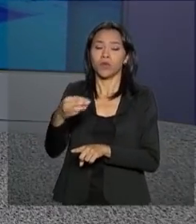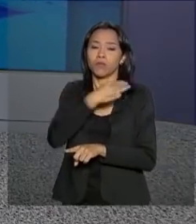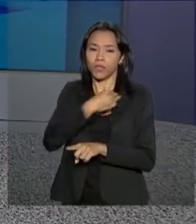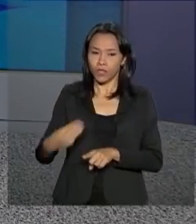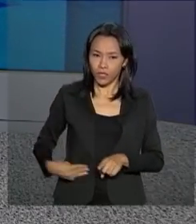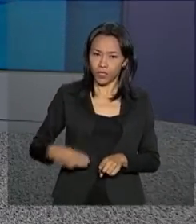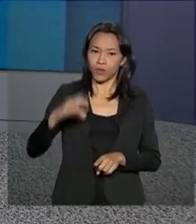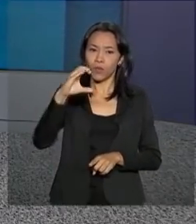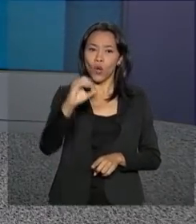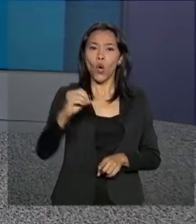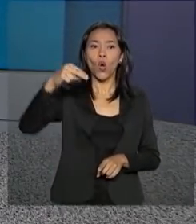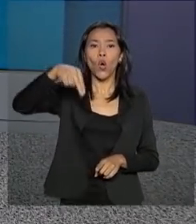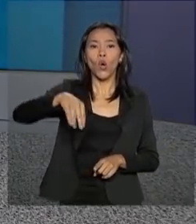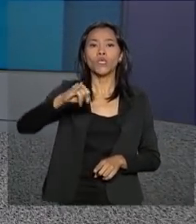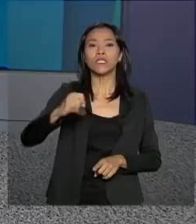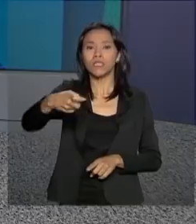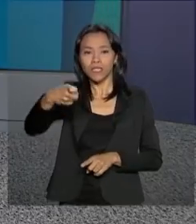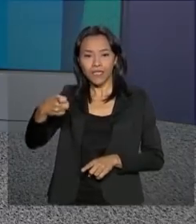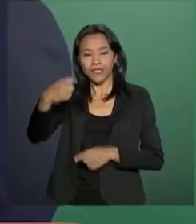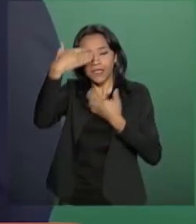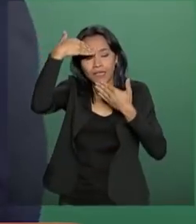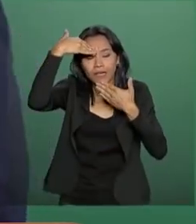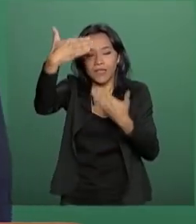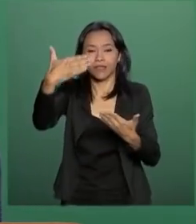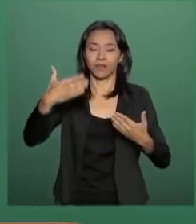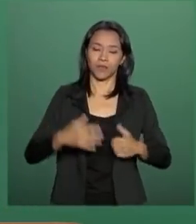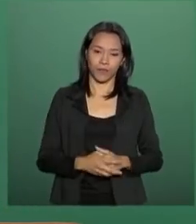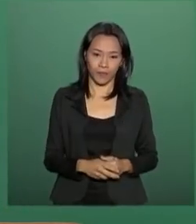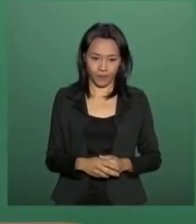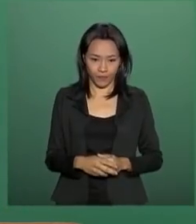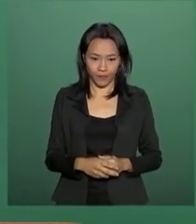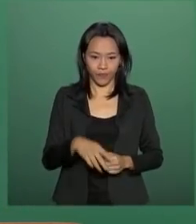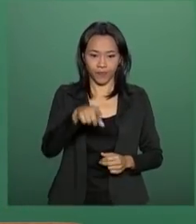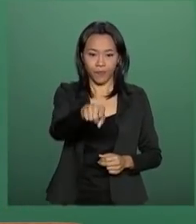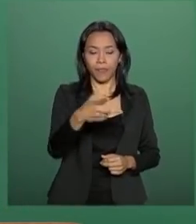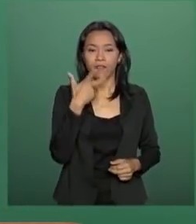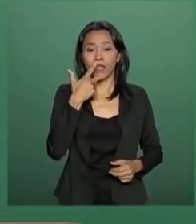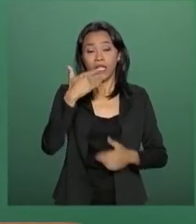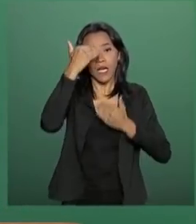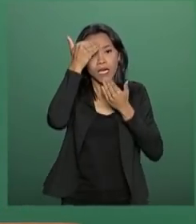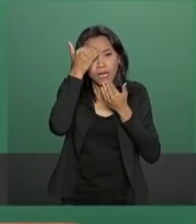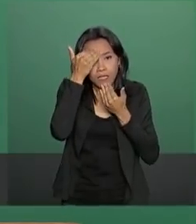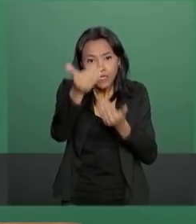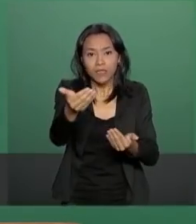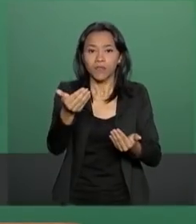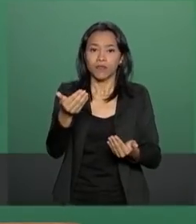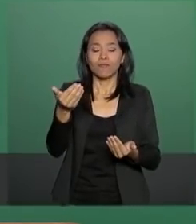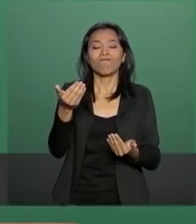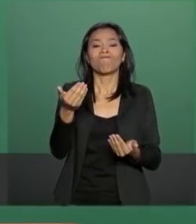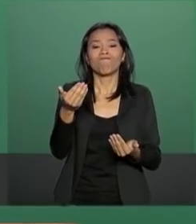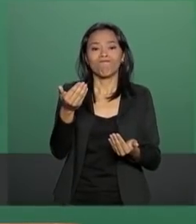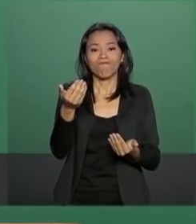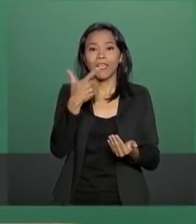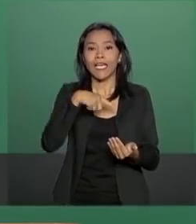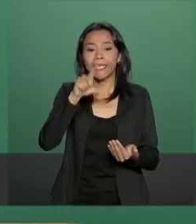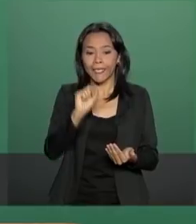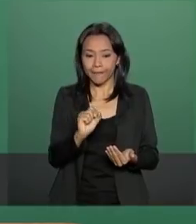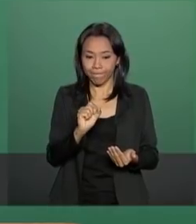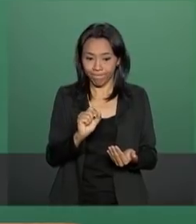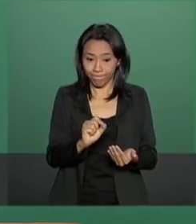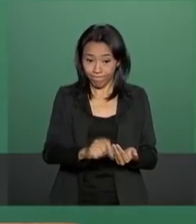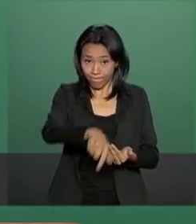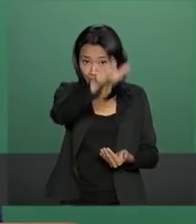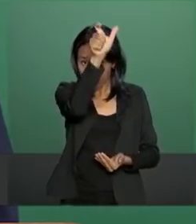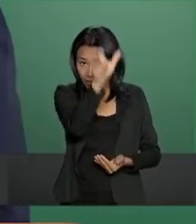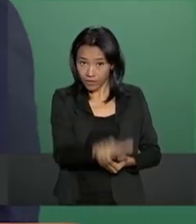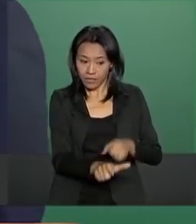fez um discurso de agradecimento. O agradecimento que nós temos que fazer a este homem é porque ele